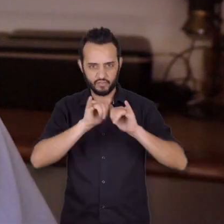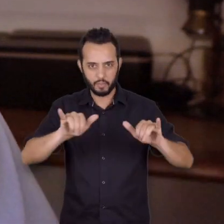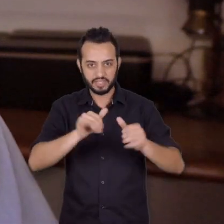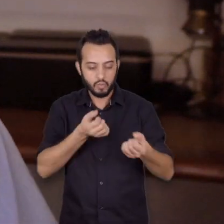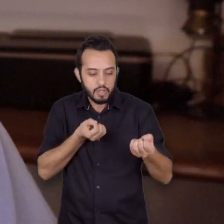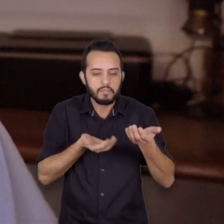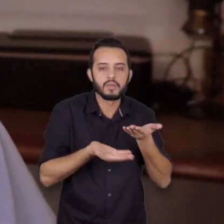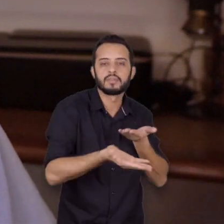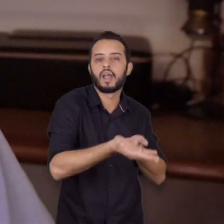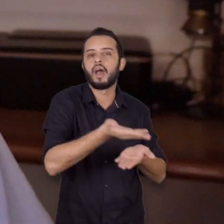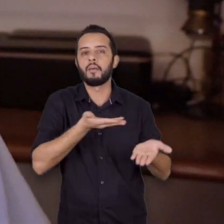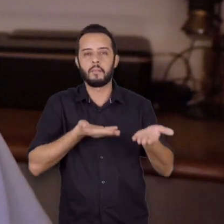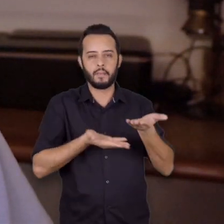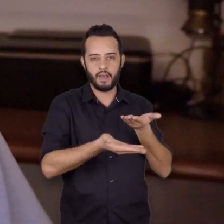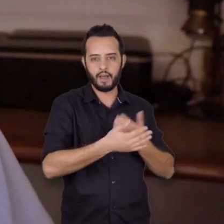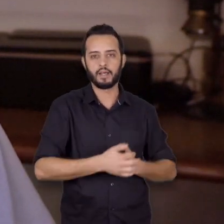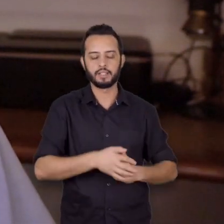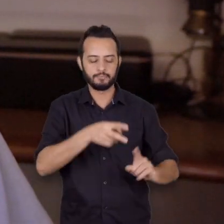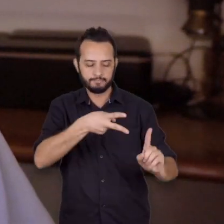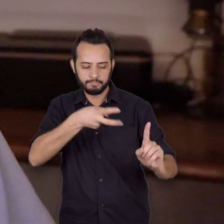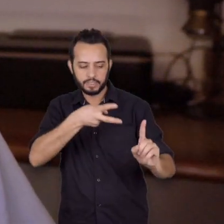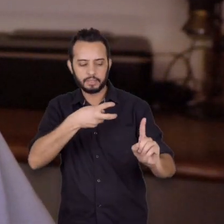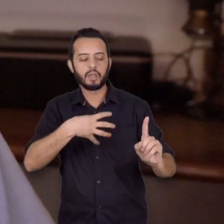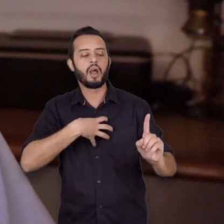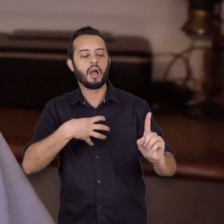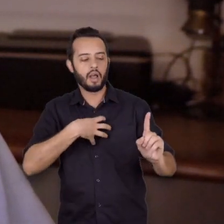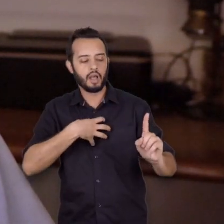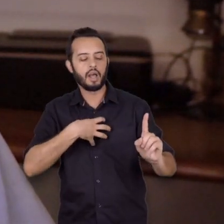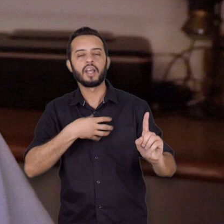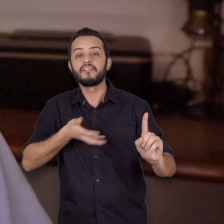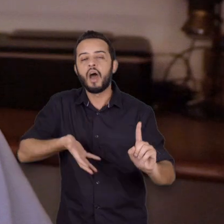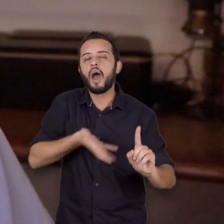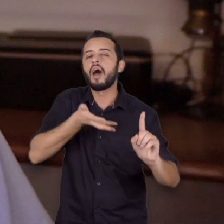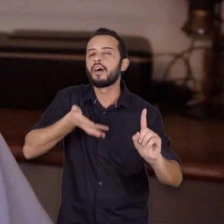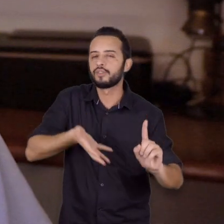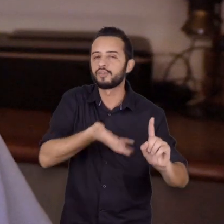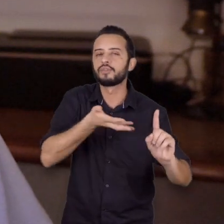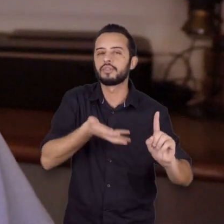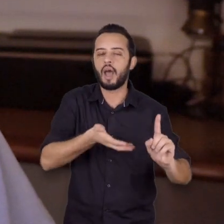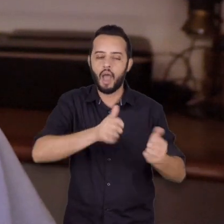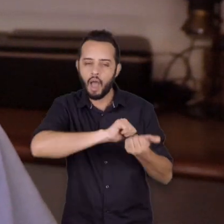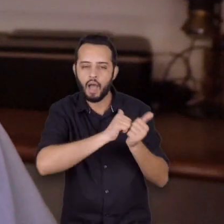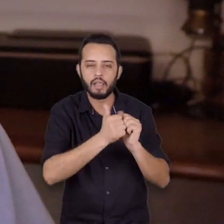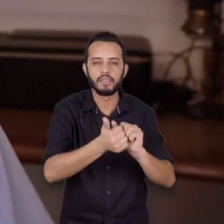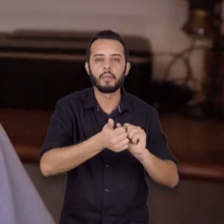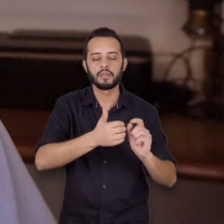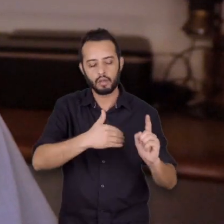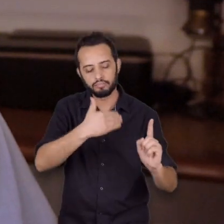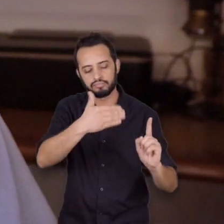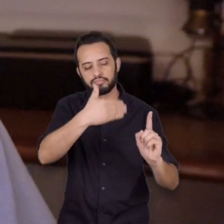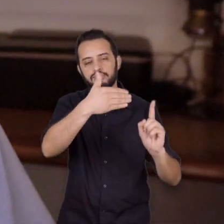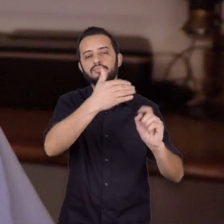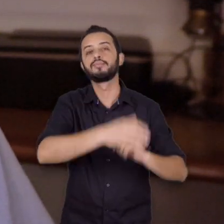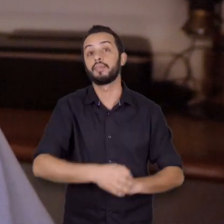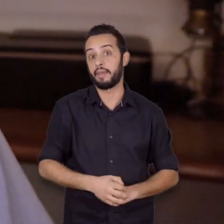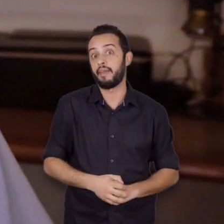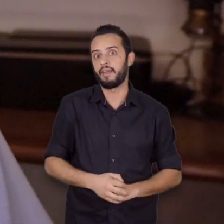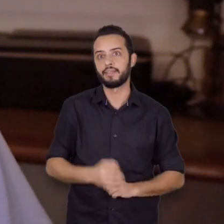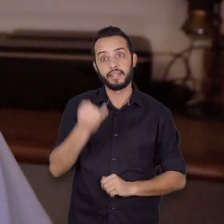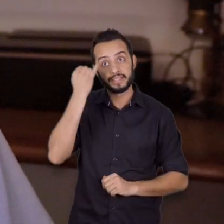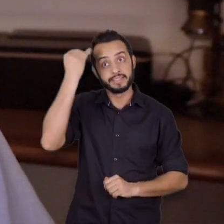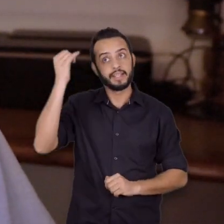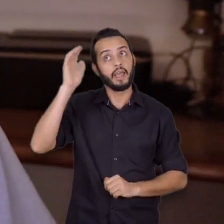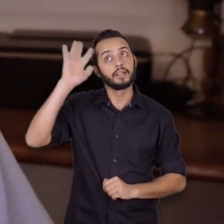que trabalha com o aluno no sentido de entender o que está sendo feito, de modo que ele possa auxiliá-lo no desenvolvimento